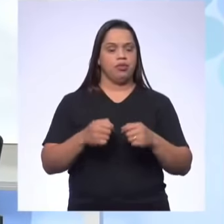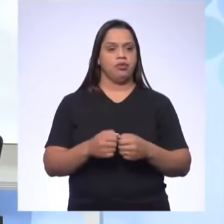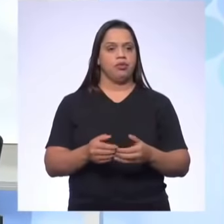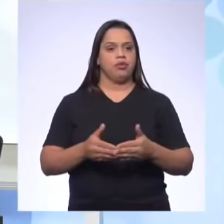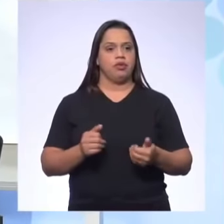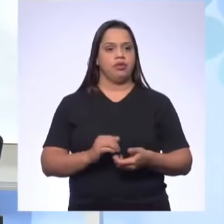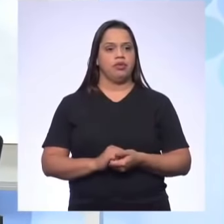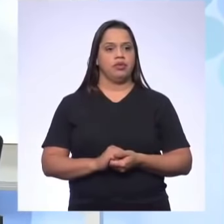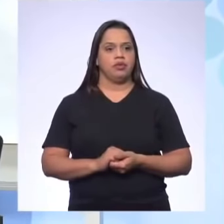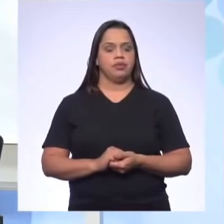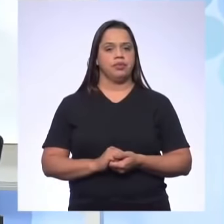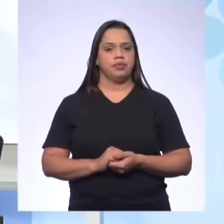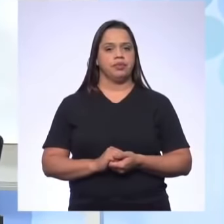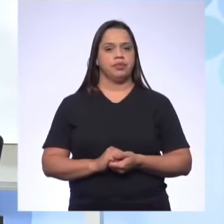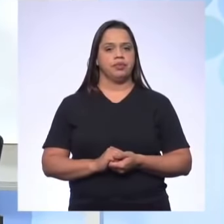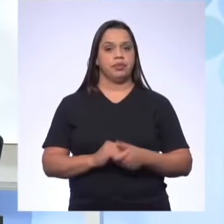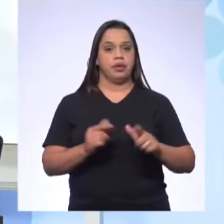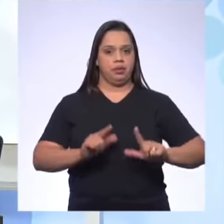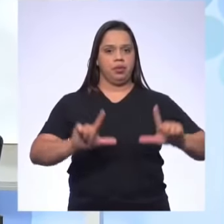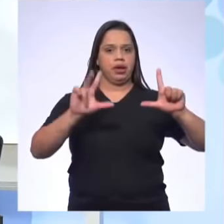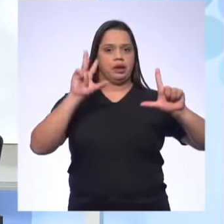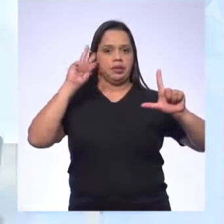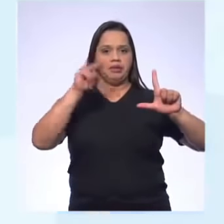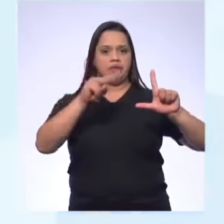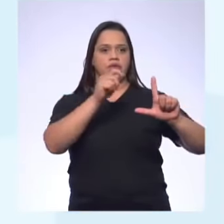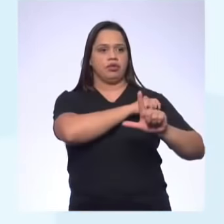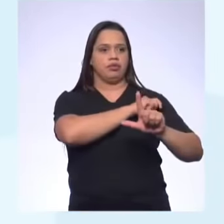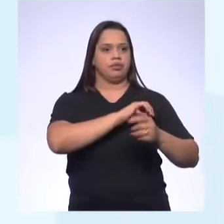Pode pôr. Não, isso, põe na tela para eles, por favor.